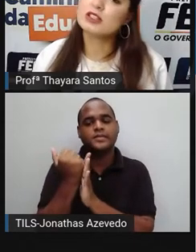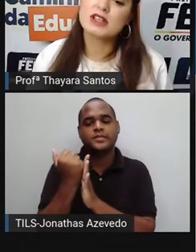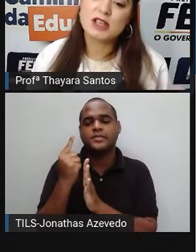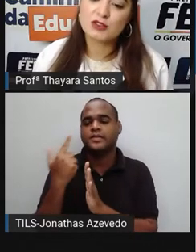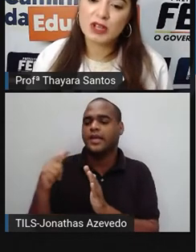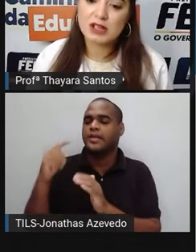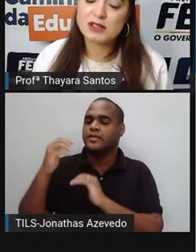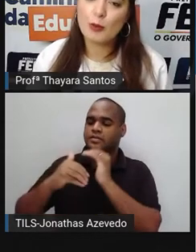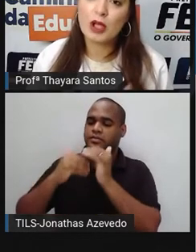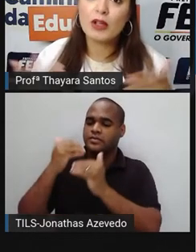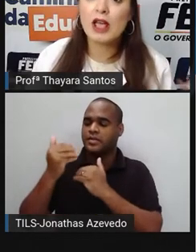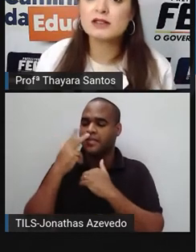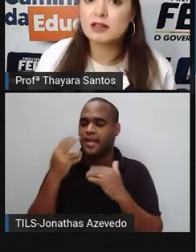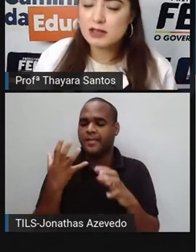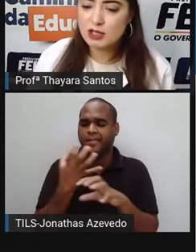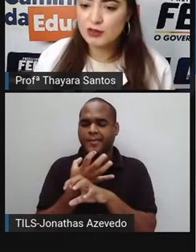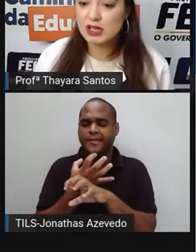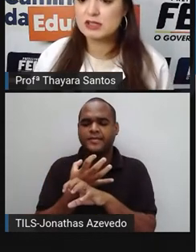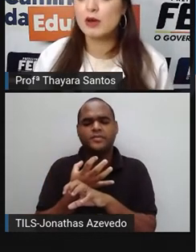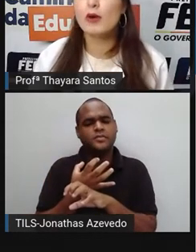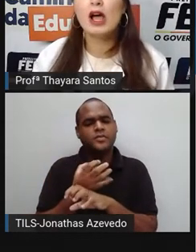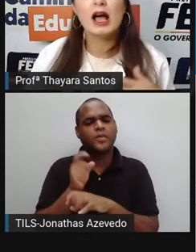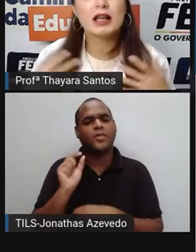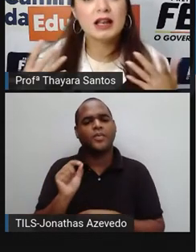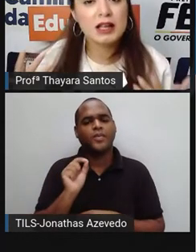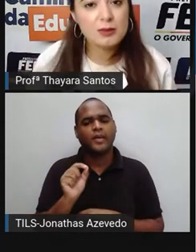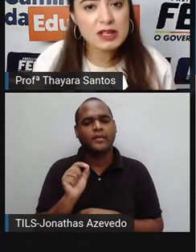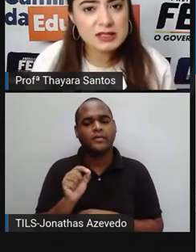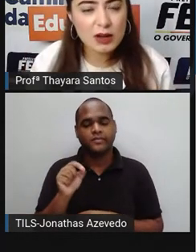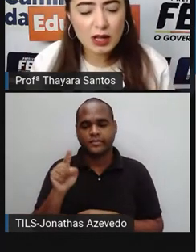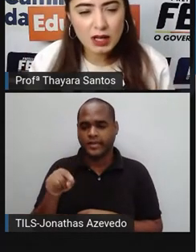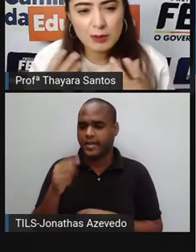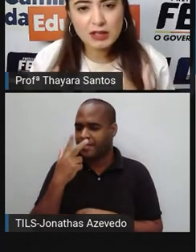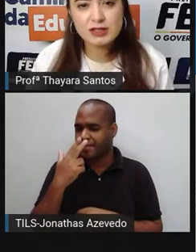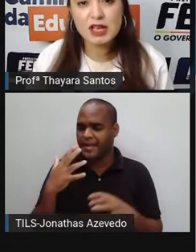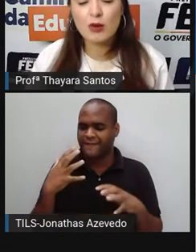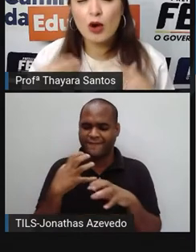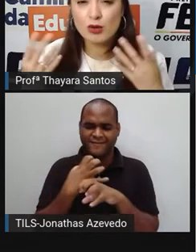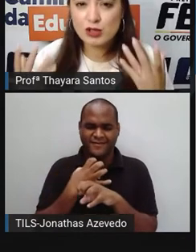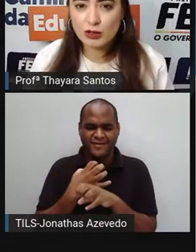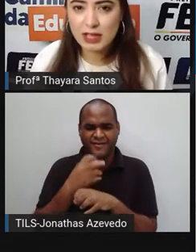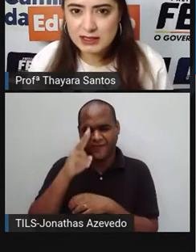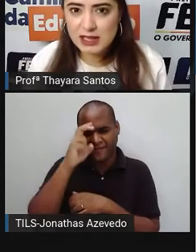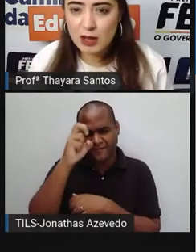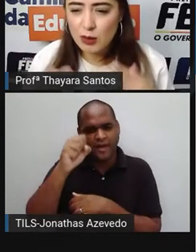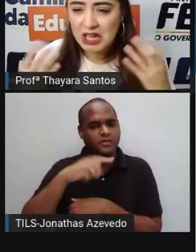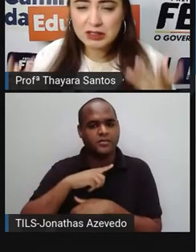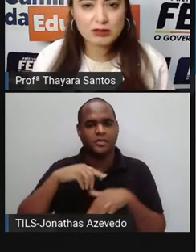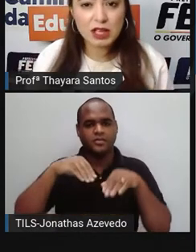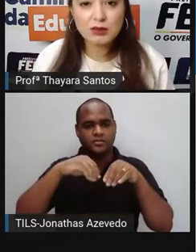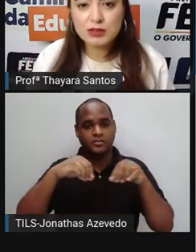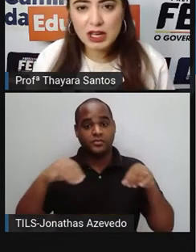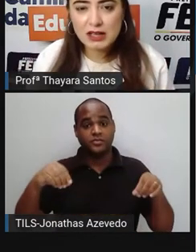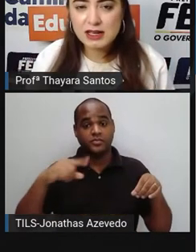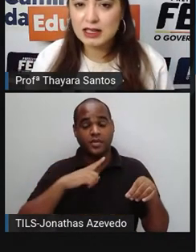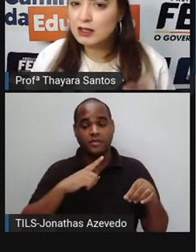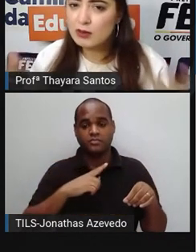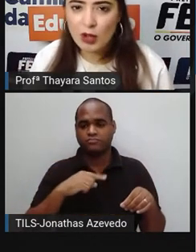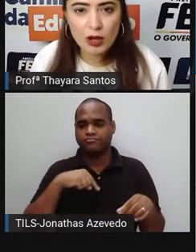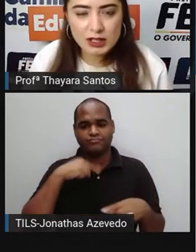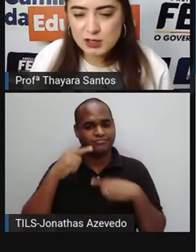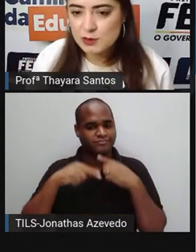vai ter o processo de desertificação Por que que essa desertificação aquele clima seco aquele ambiente ser o solo tá seco não tem